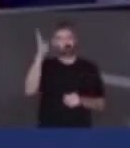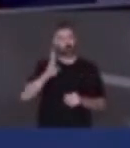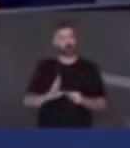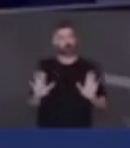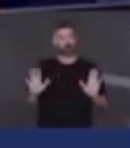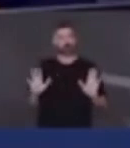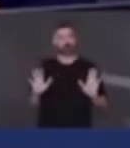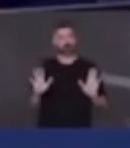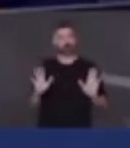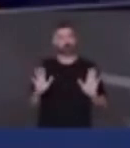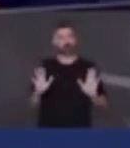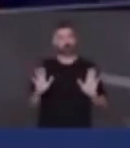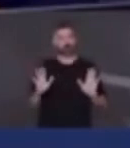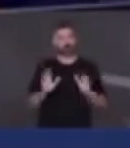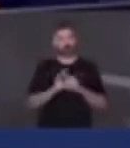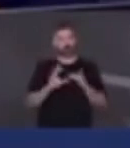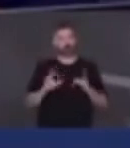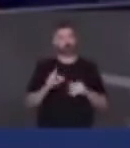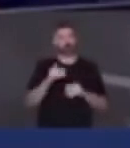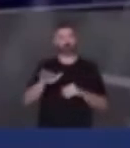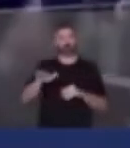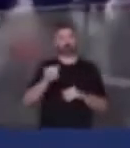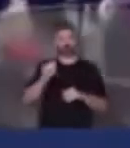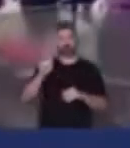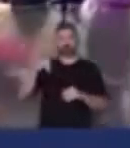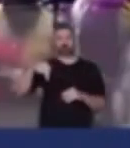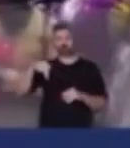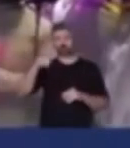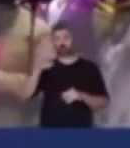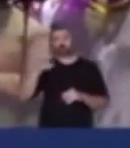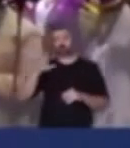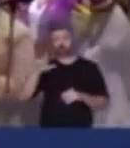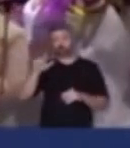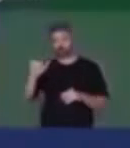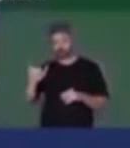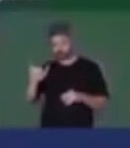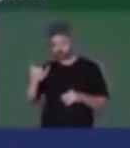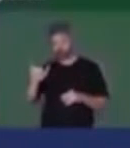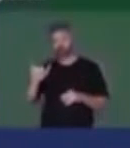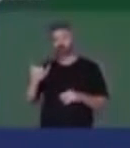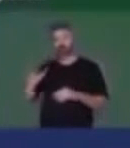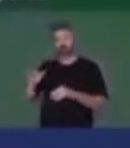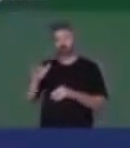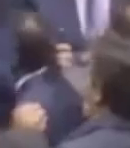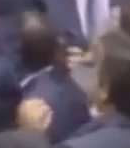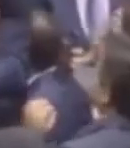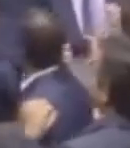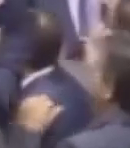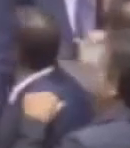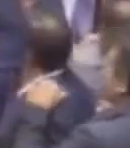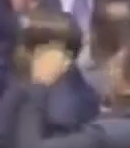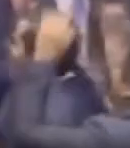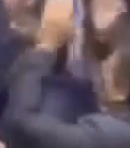de compras, de diversos tipos de atividades fatiados em bilhões de